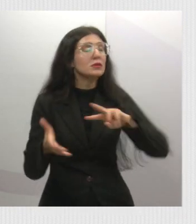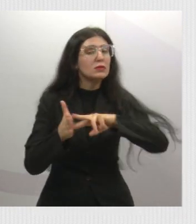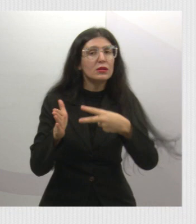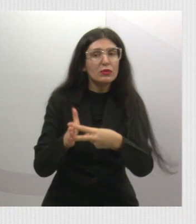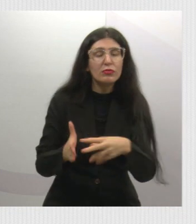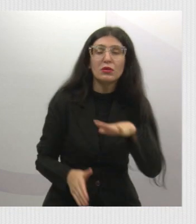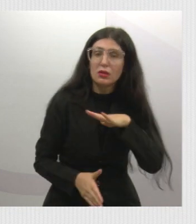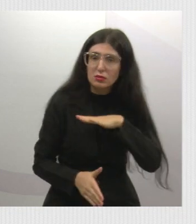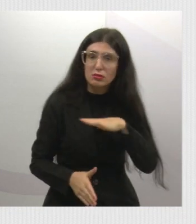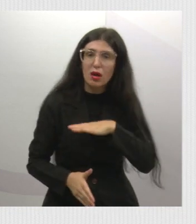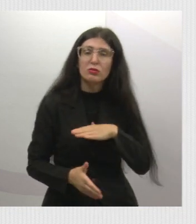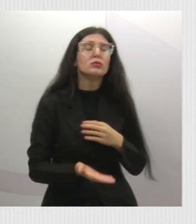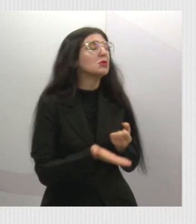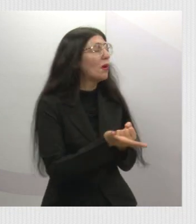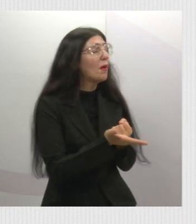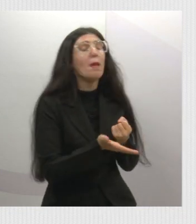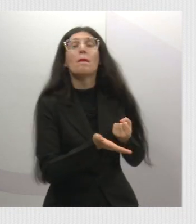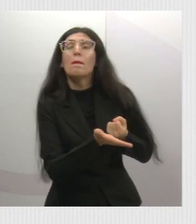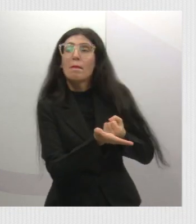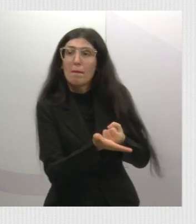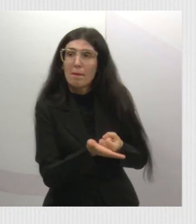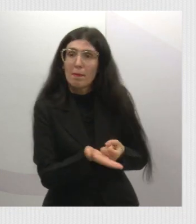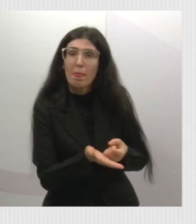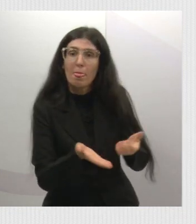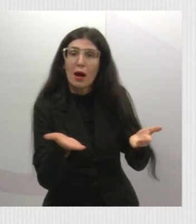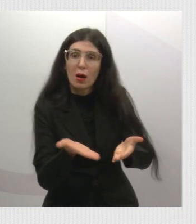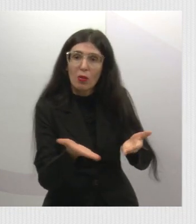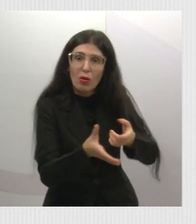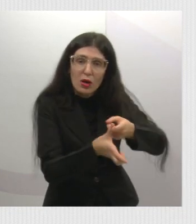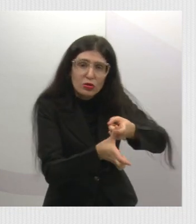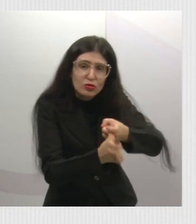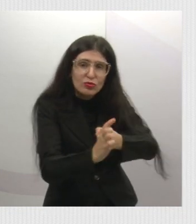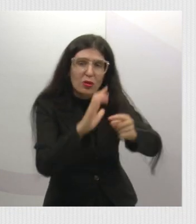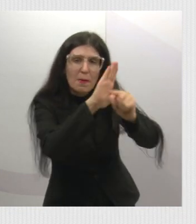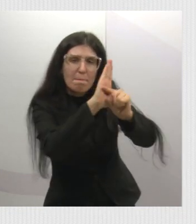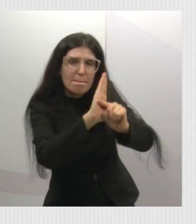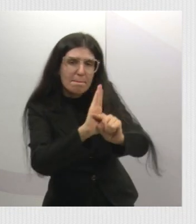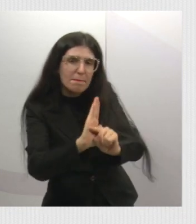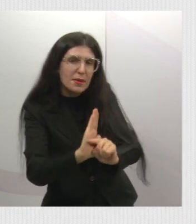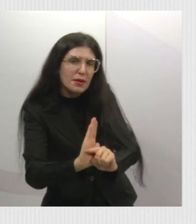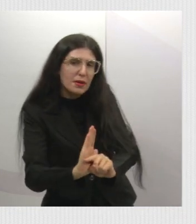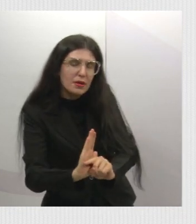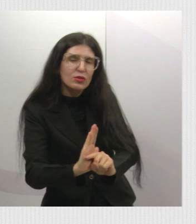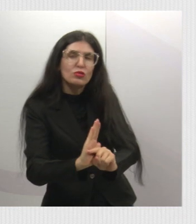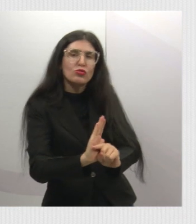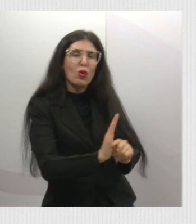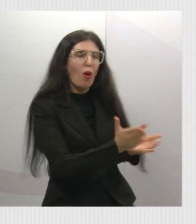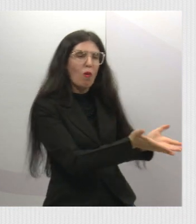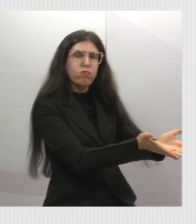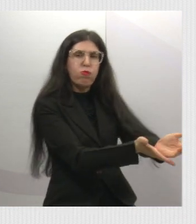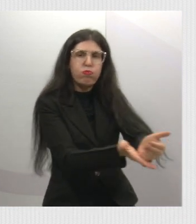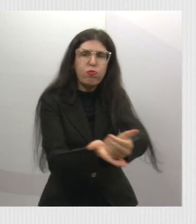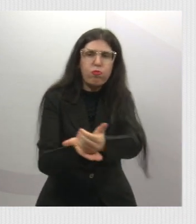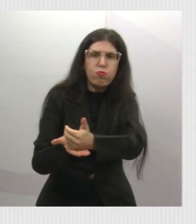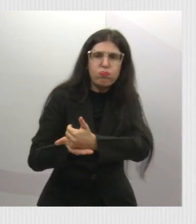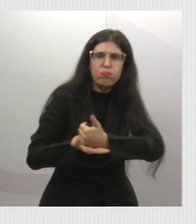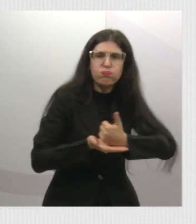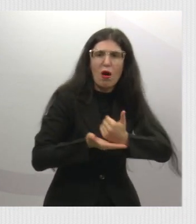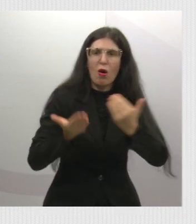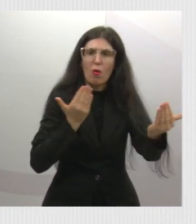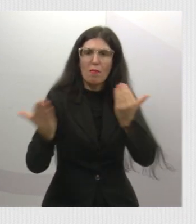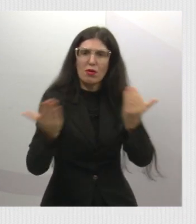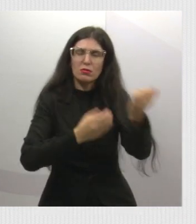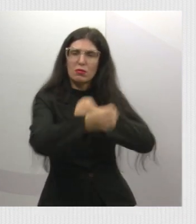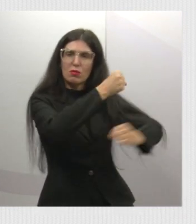que tem, e com isso está abaixando o estoque da dívida de anos anteriores que